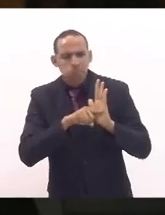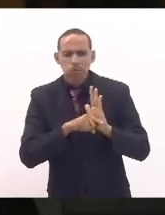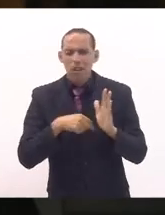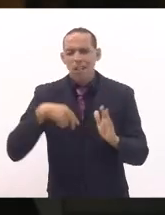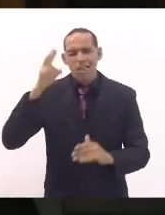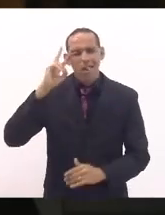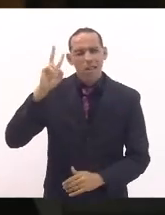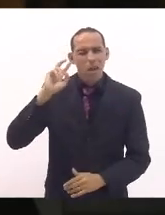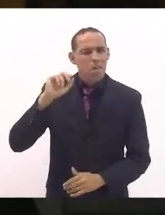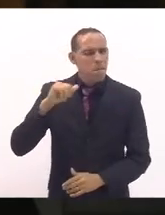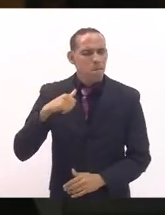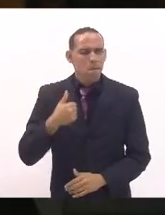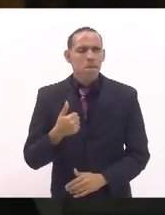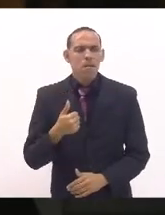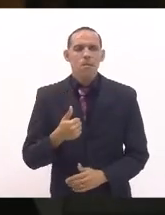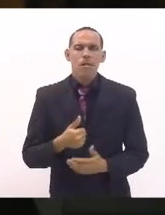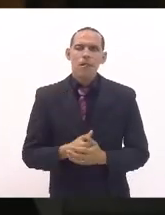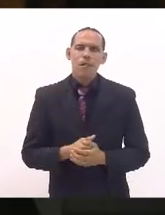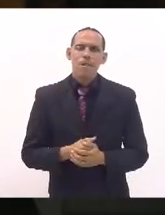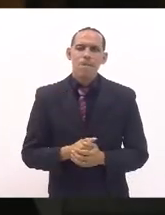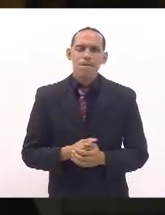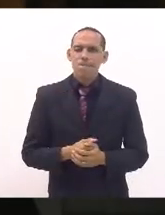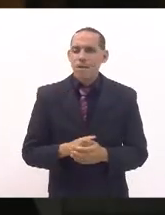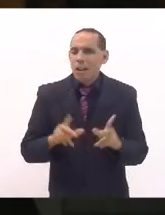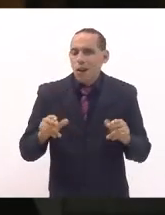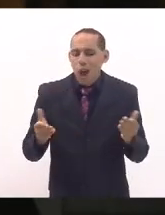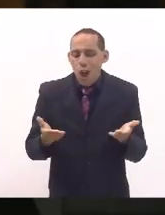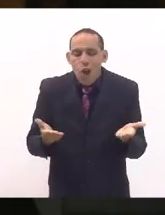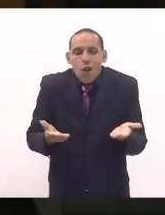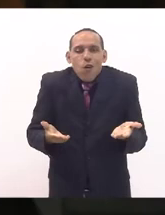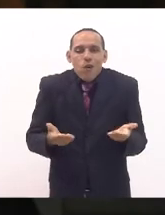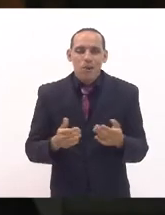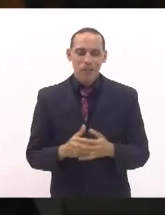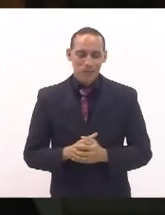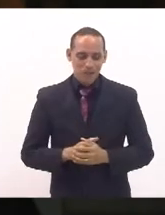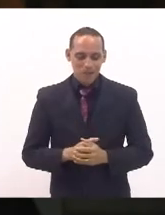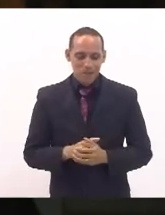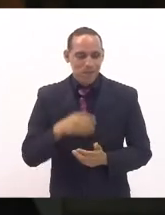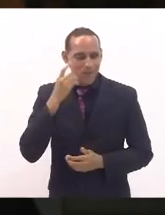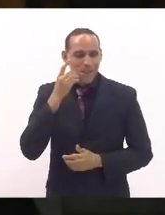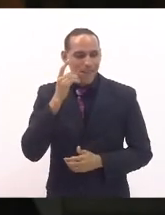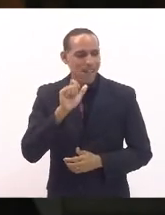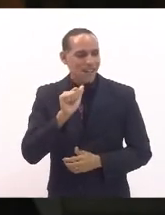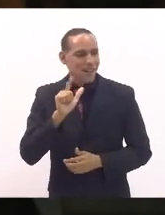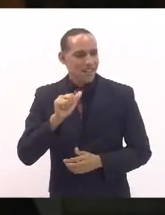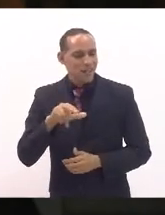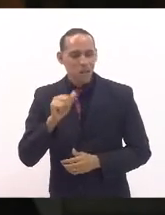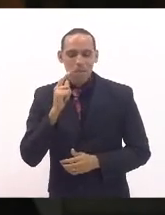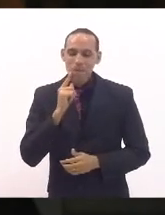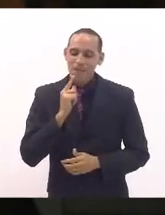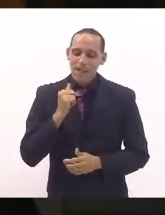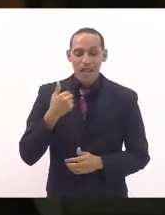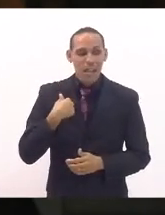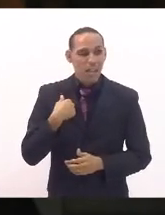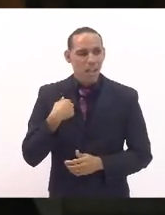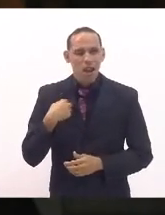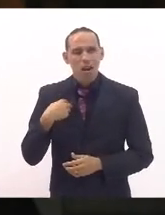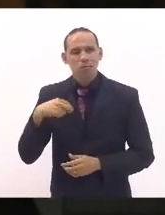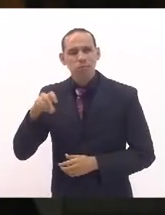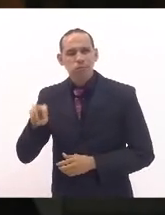Lembro-me, como se fosse hoje, senhora deputada Alana, estava eu ali no